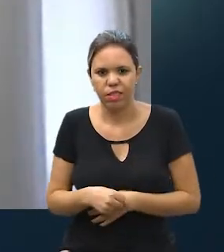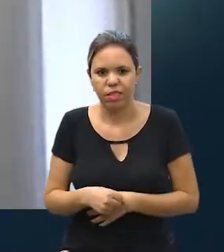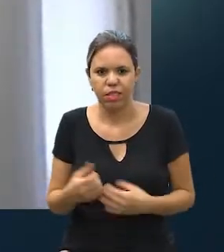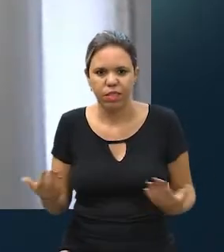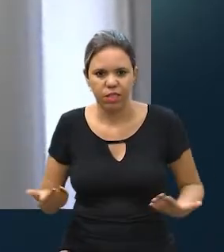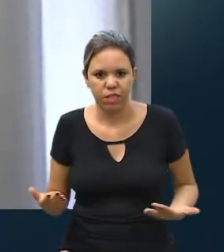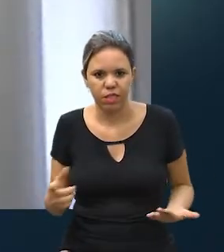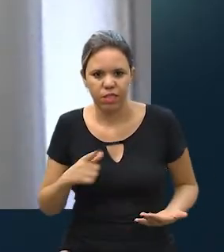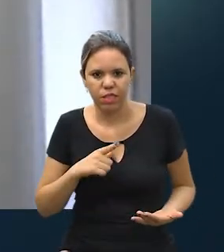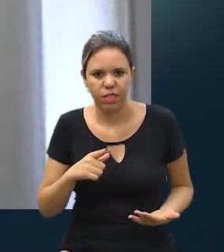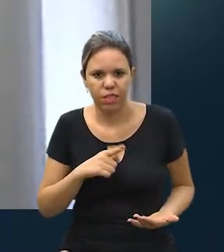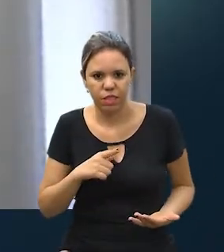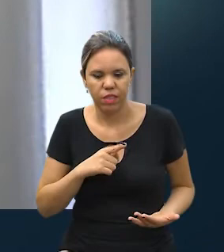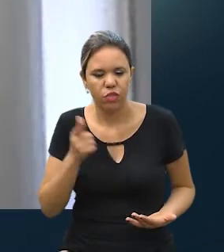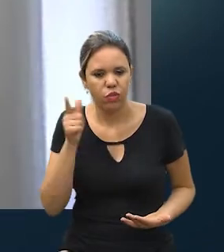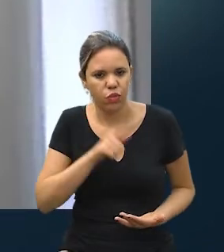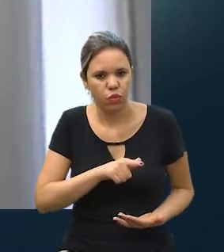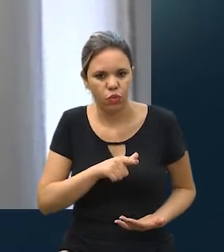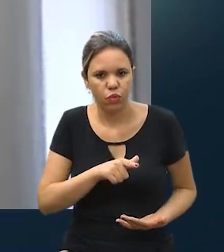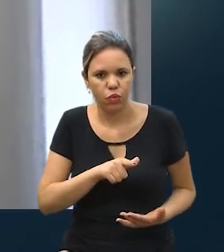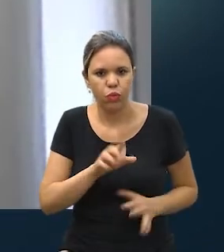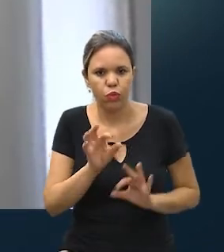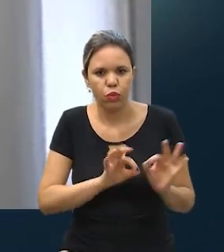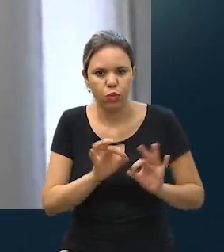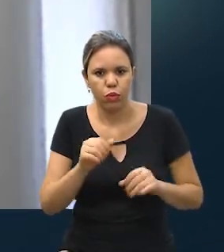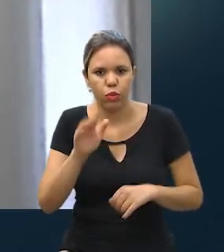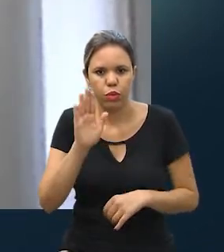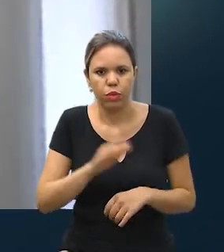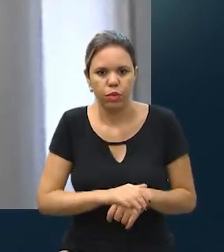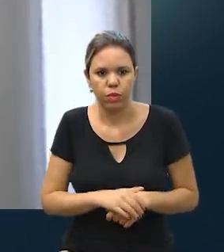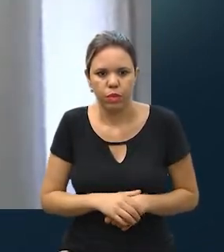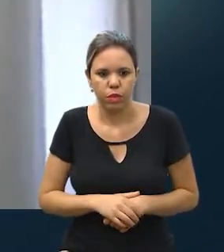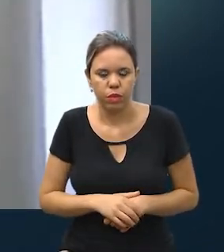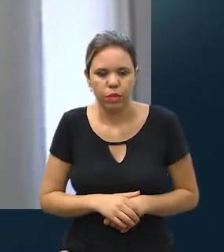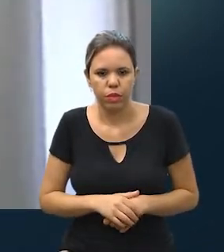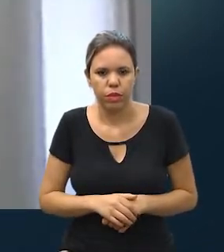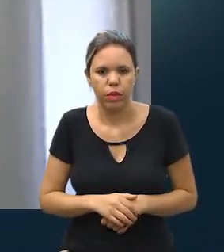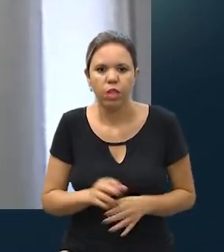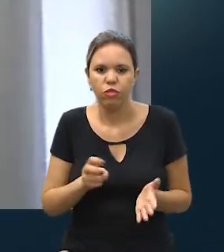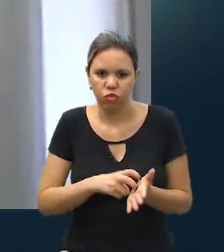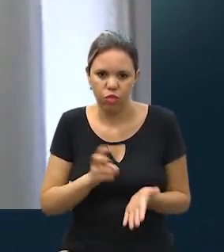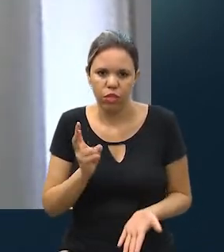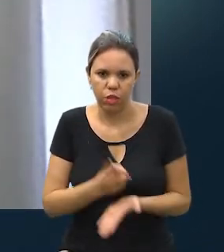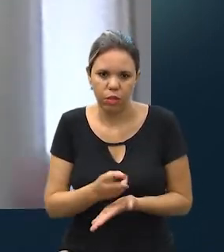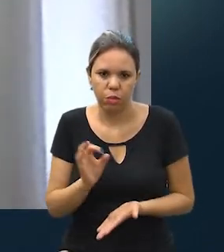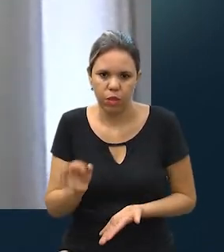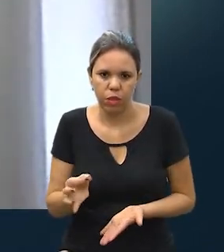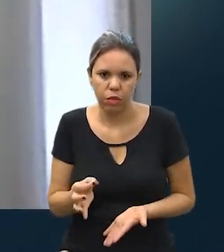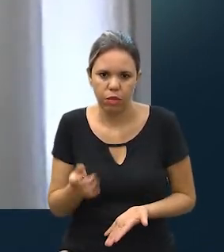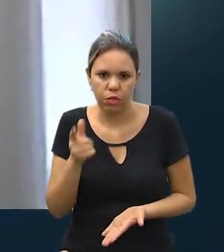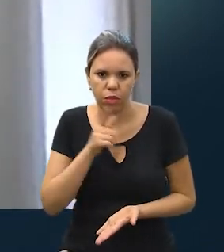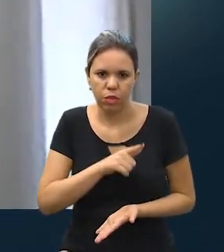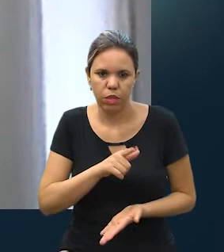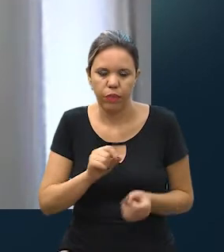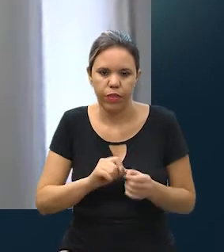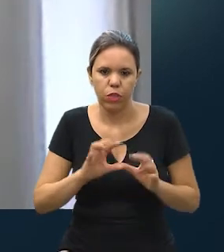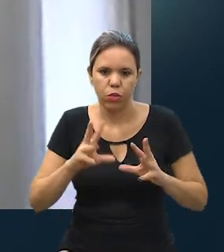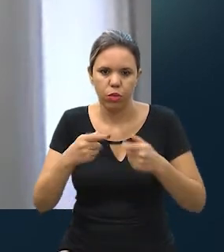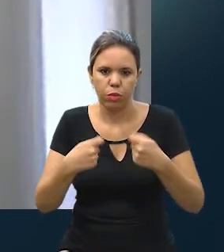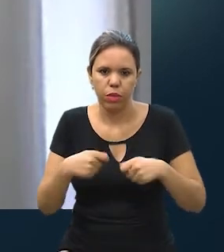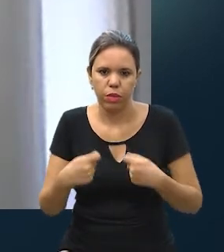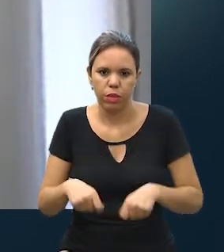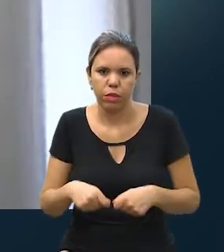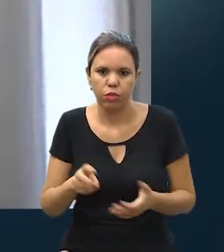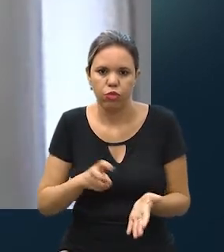agora eu tenho, pelo menos, tenho conseguido me organizar mais. Eu já geralmente acordo cedo mesmo. Então, eu consigo fazer tudo que eu preciso logo